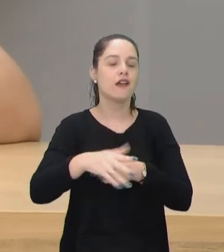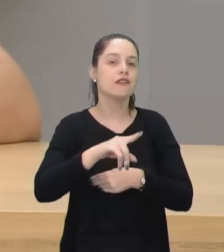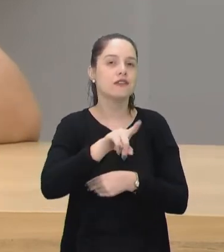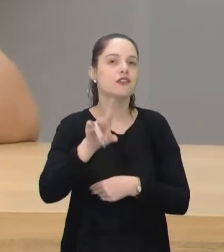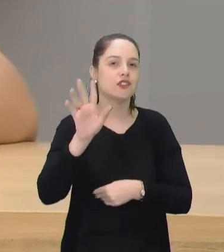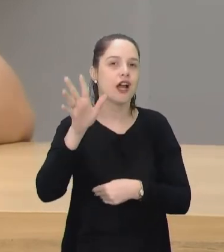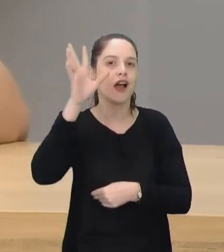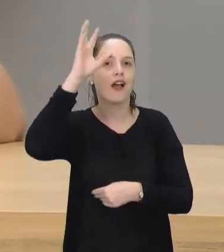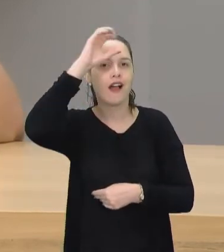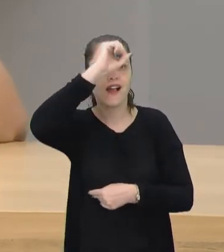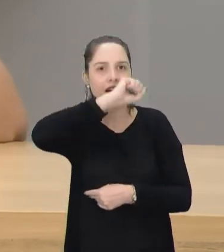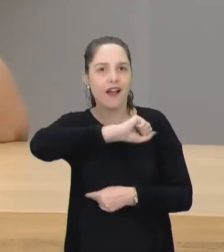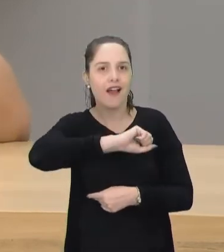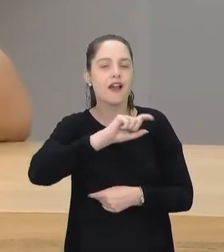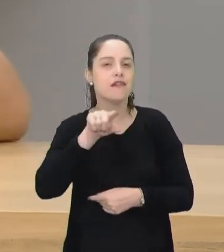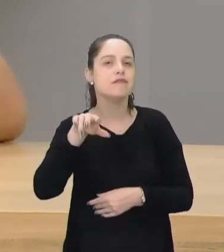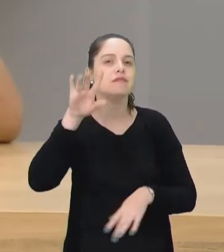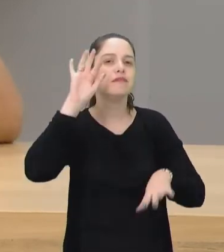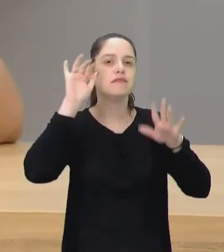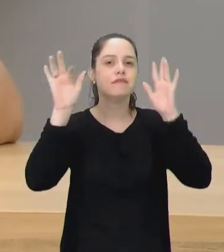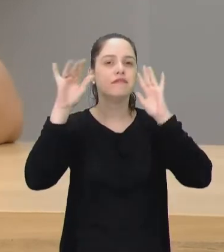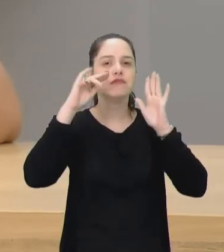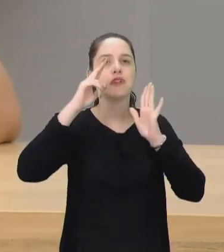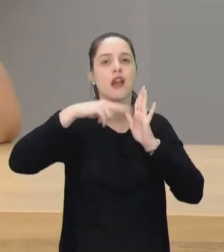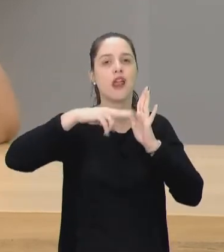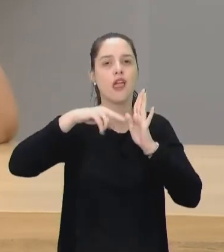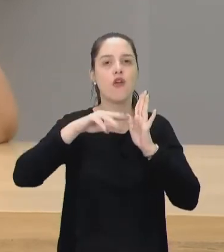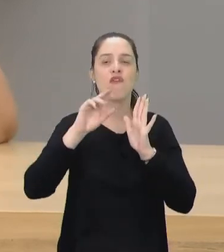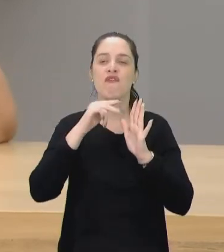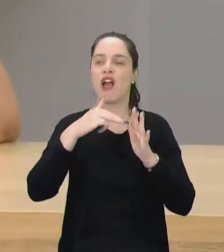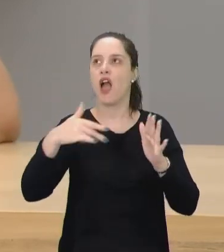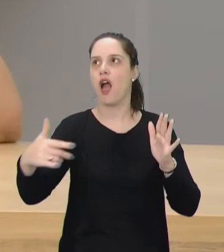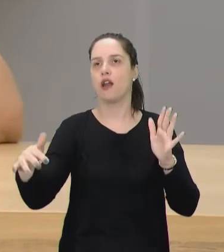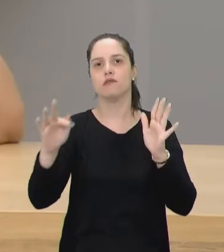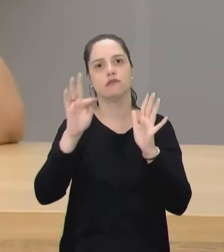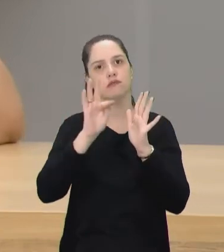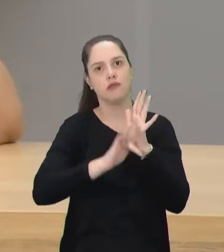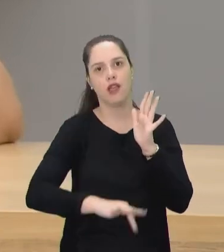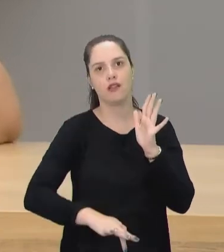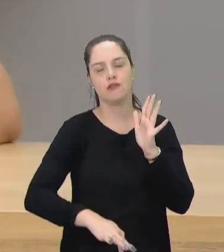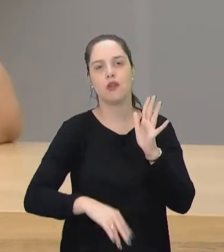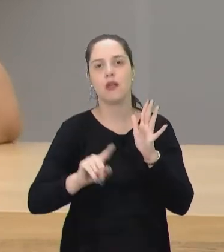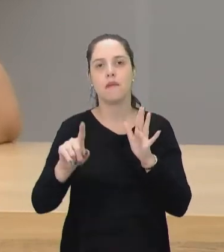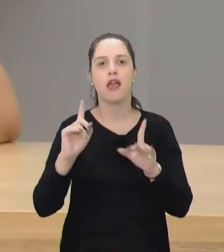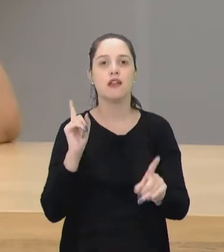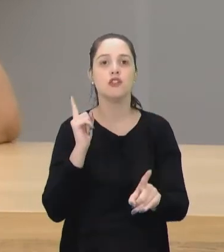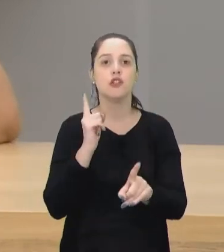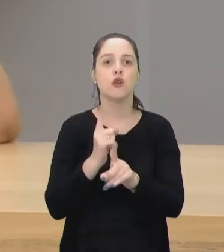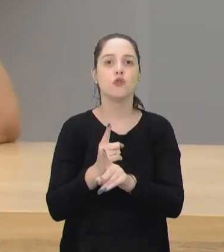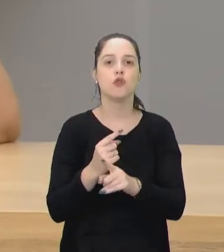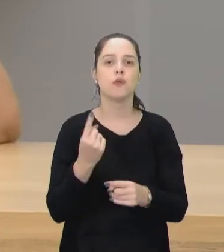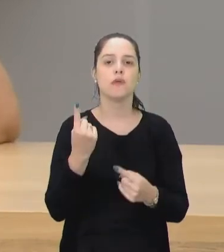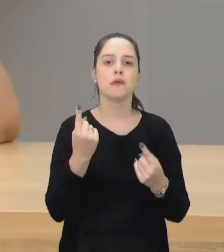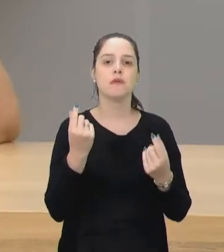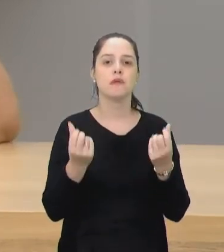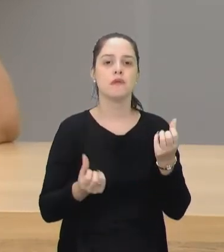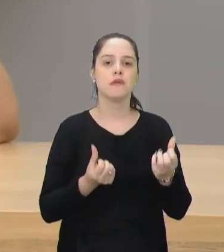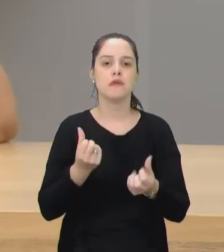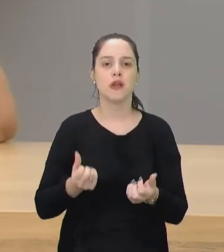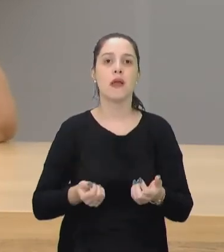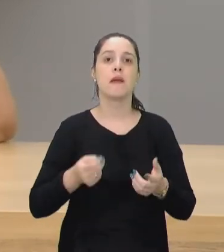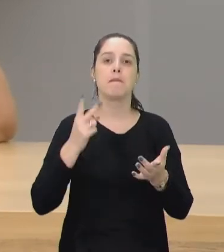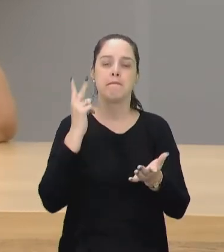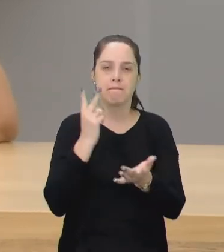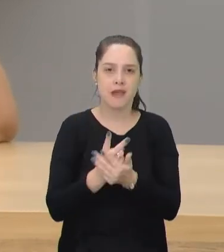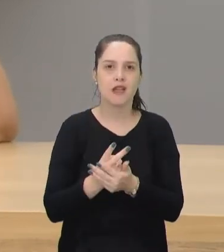aprendeu. Então imagina que você leu vários textos e chegou lá no final do bimestre e você precisa fazer um resumão para uma